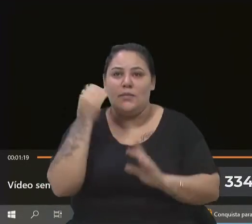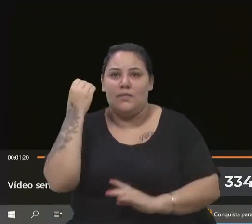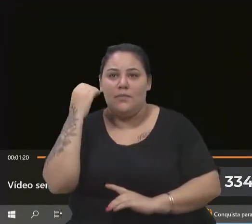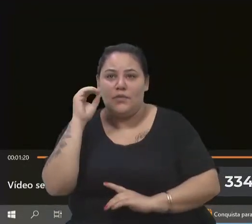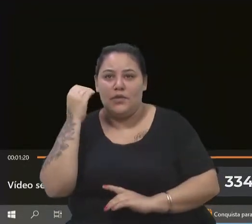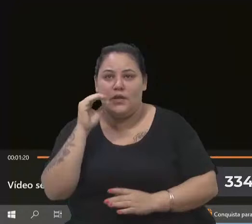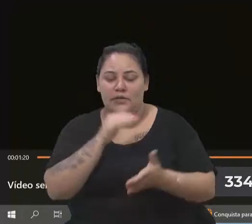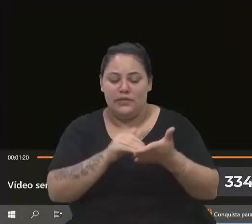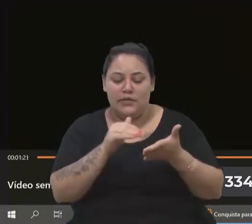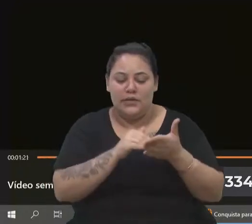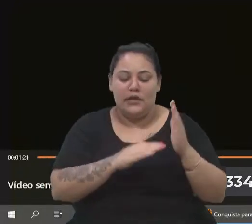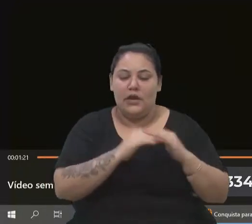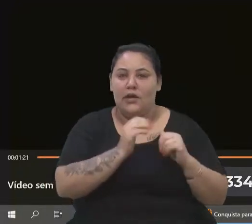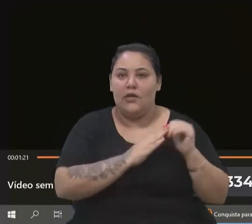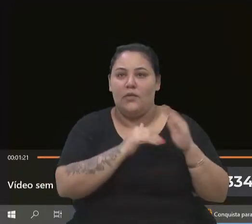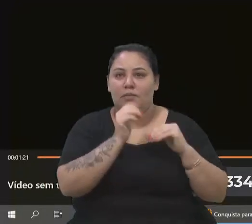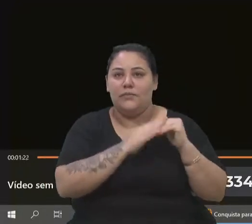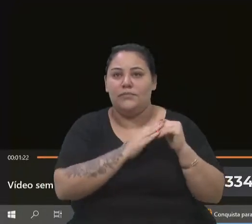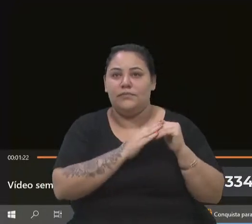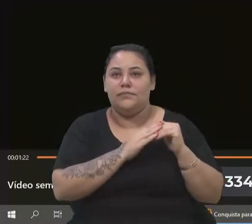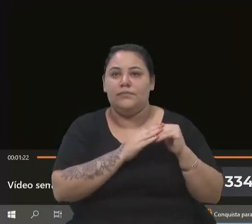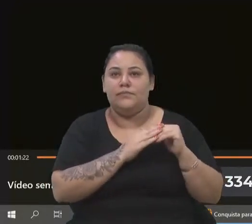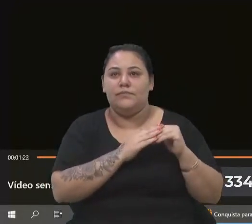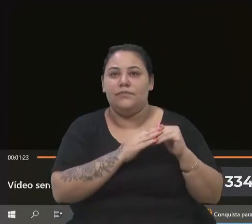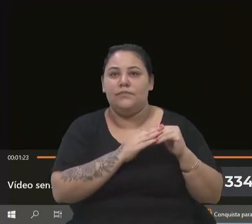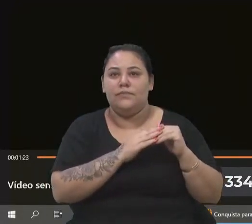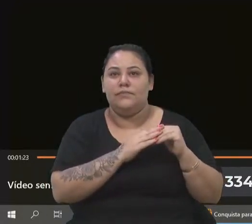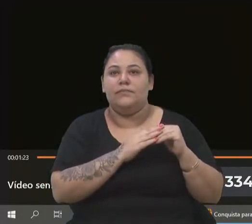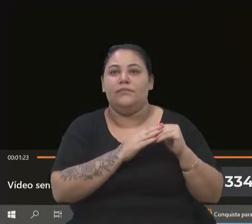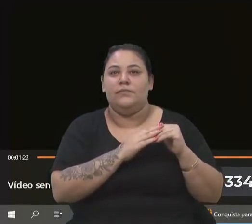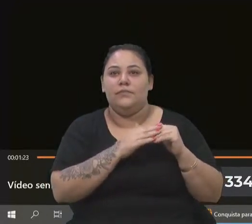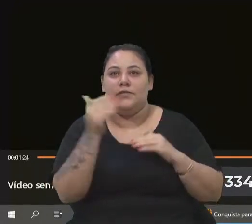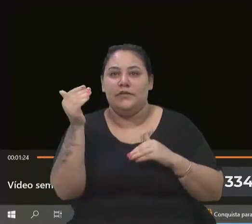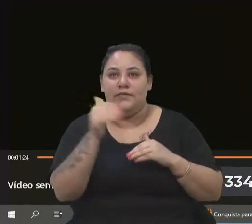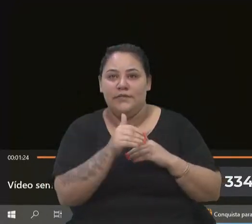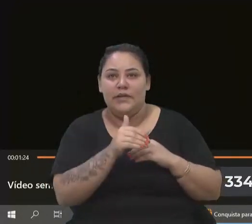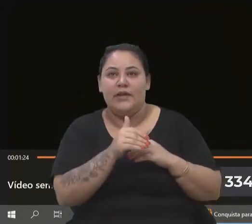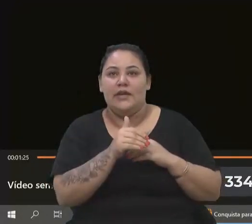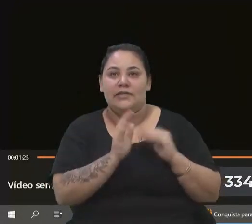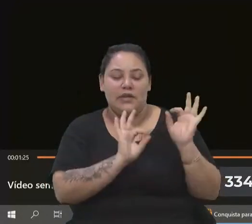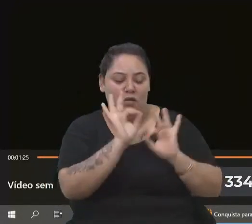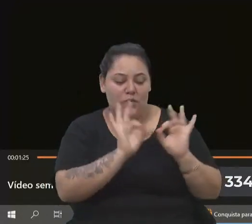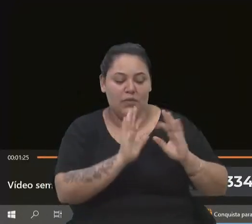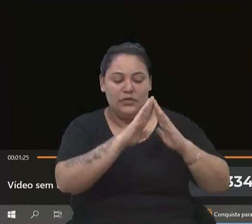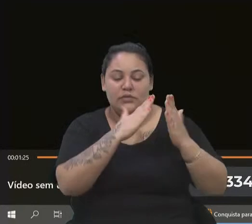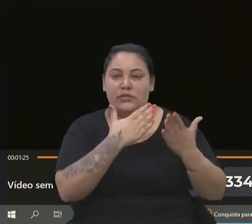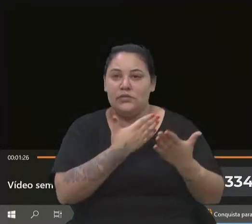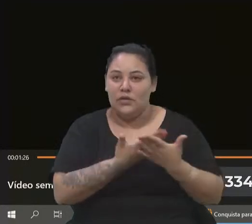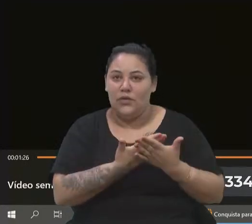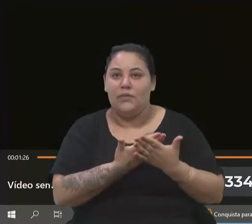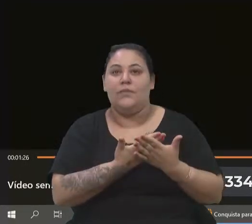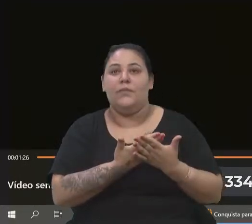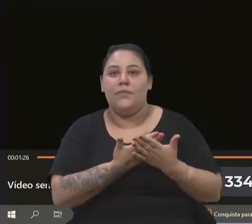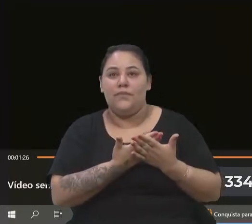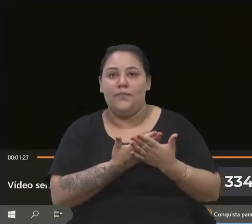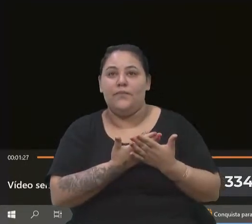Secult, pedindo que viessem demolir a escola. O muro da frente da escola também, ele